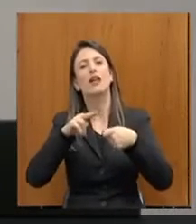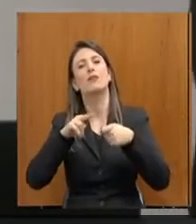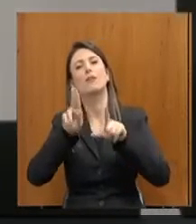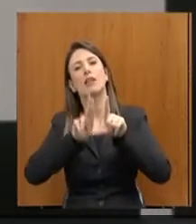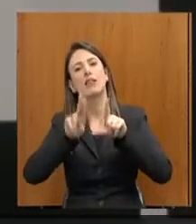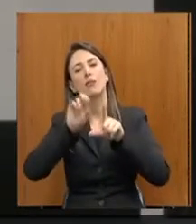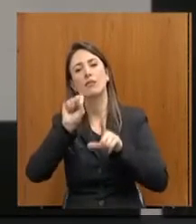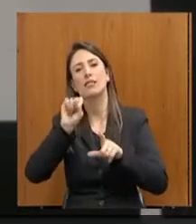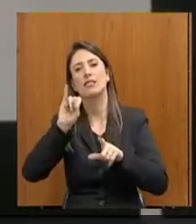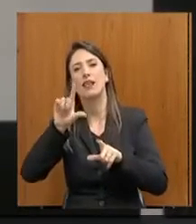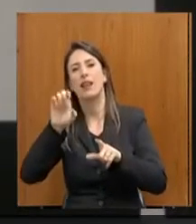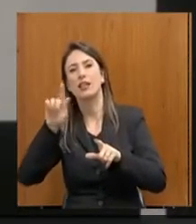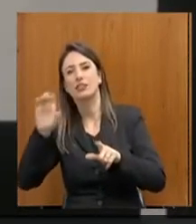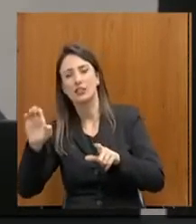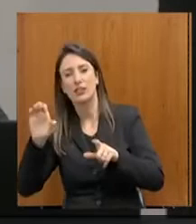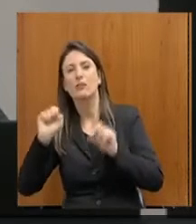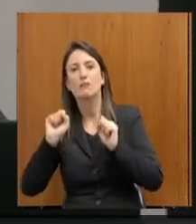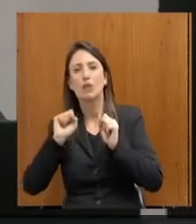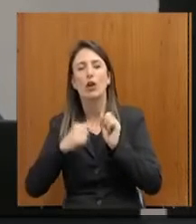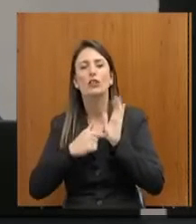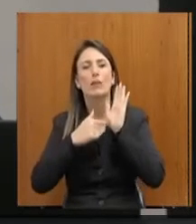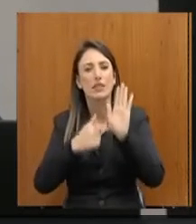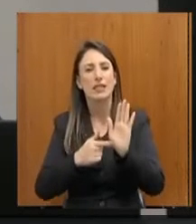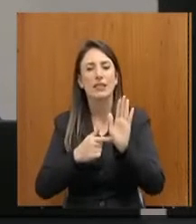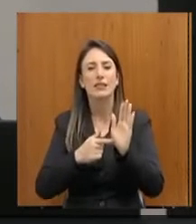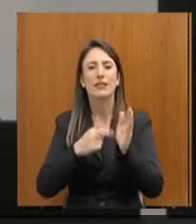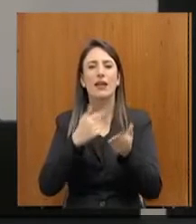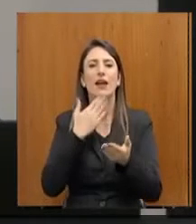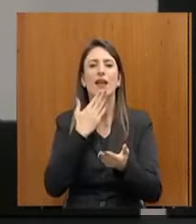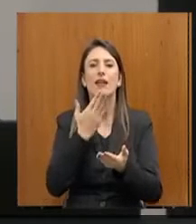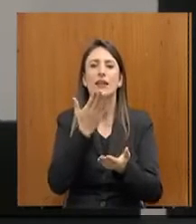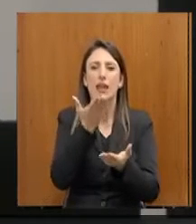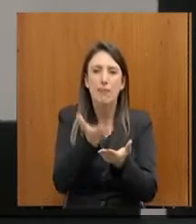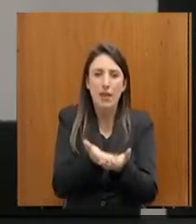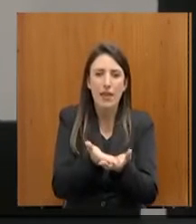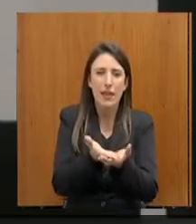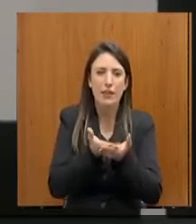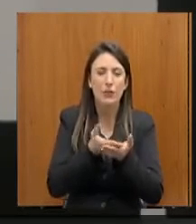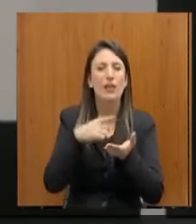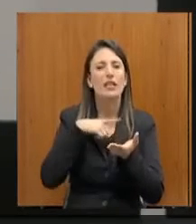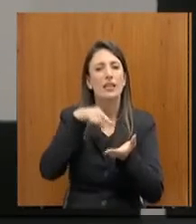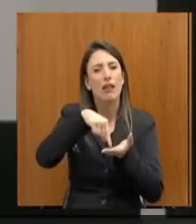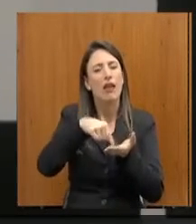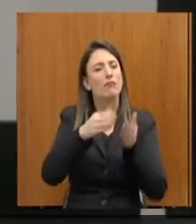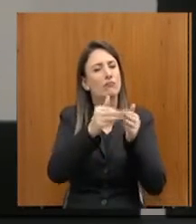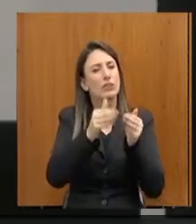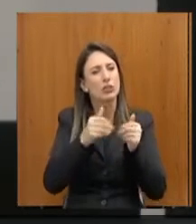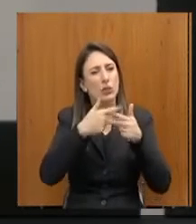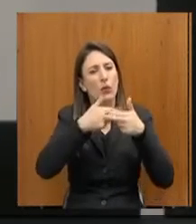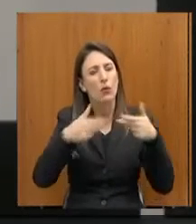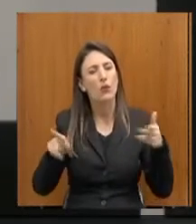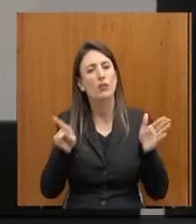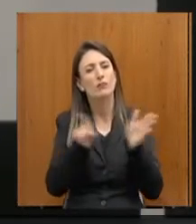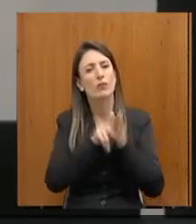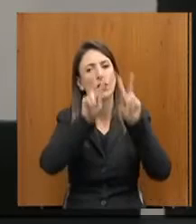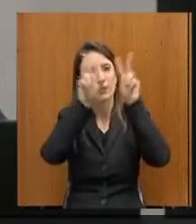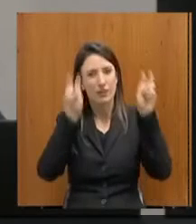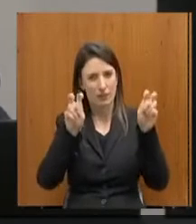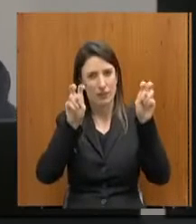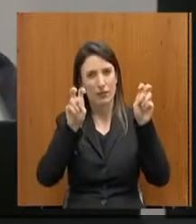pessoalmente requerimento contendo recomendações referentes ao tema abordado que serão de